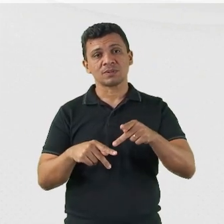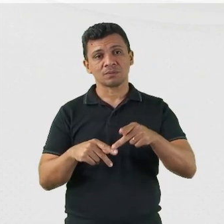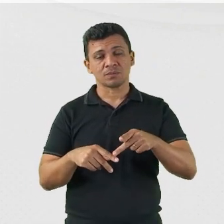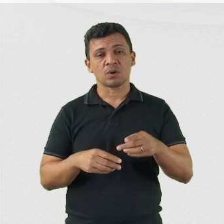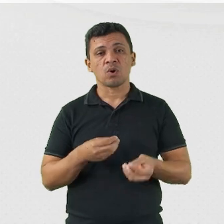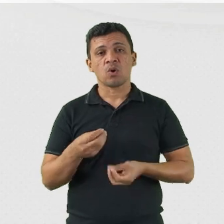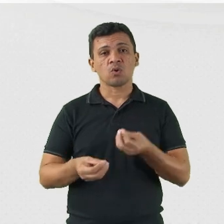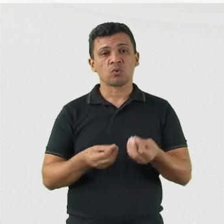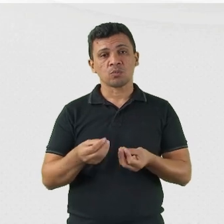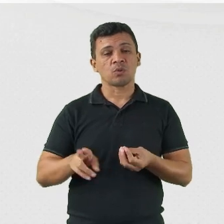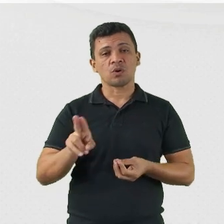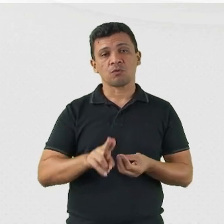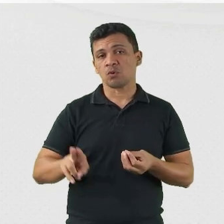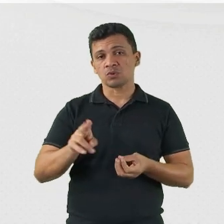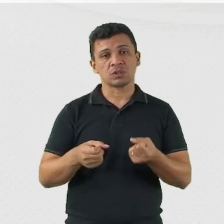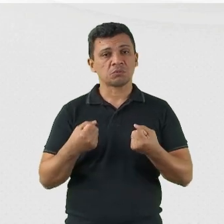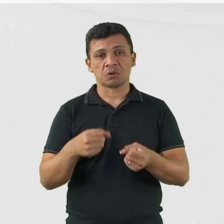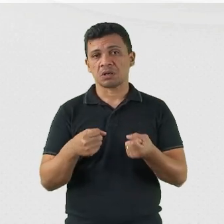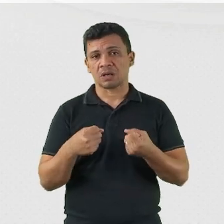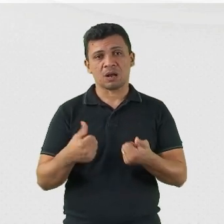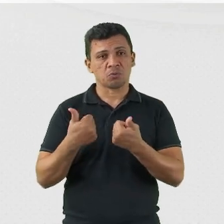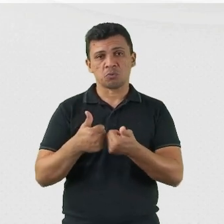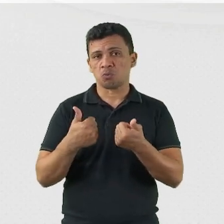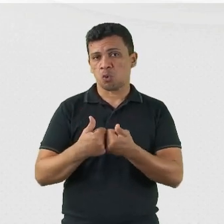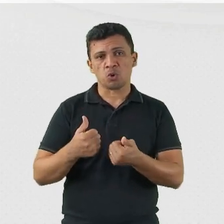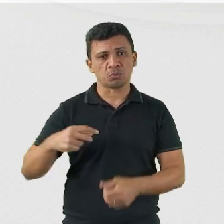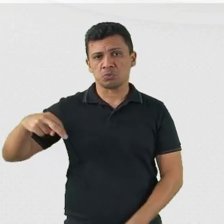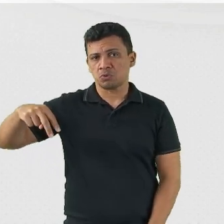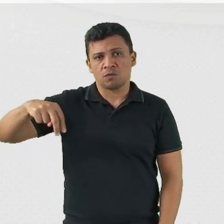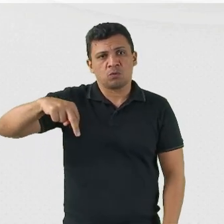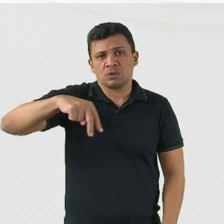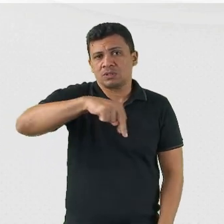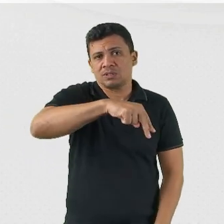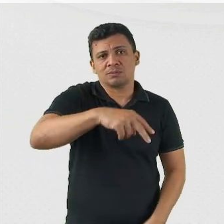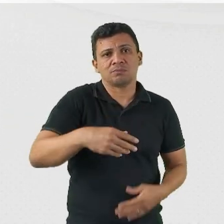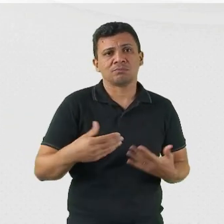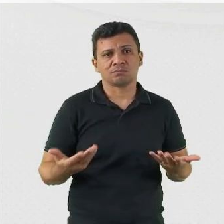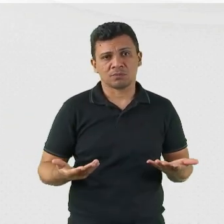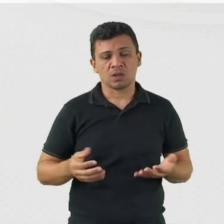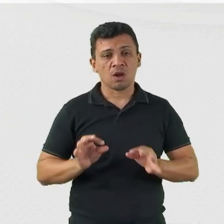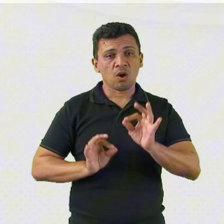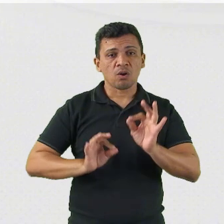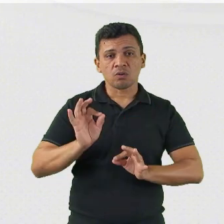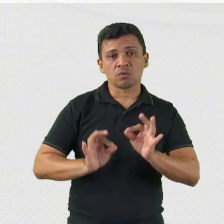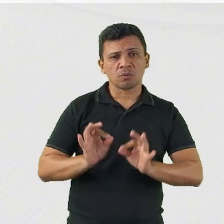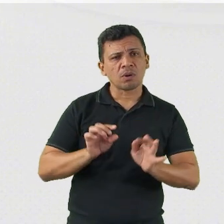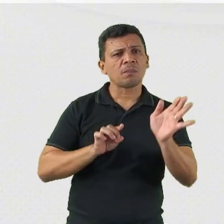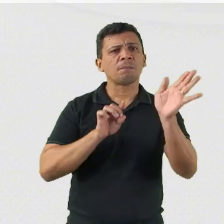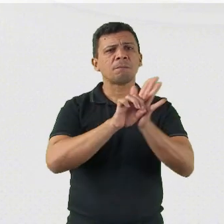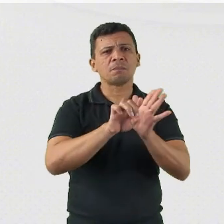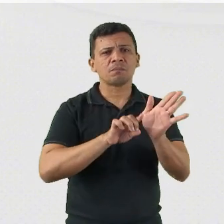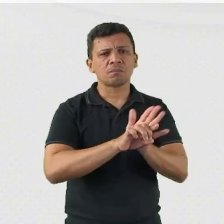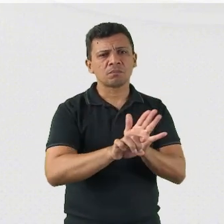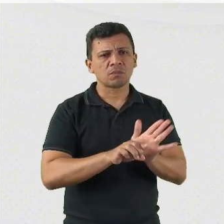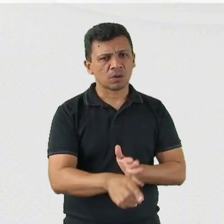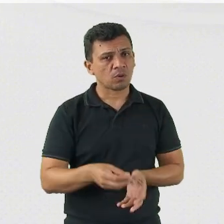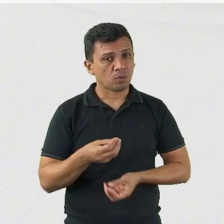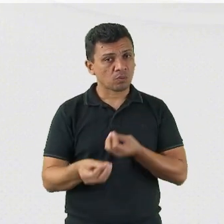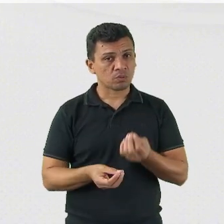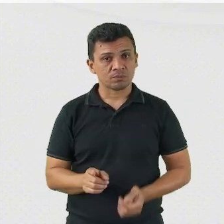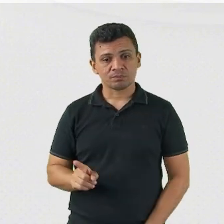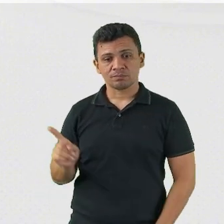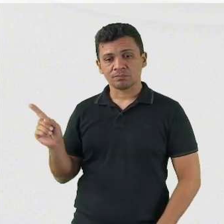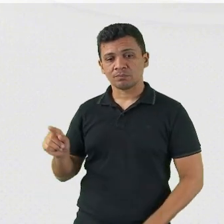de transporte que eu utilizo. Como que nós formulamos questões? Aí nós vamos ter uma